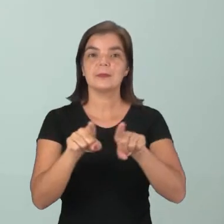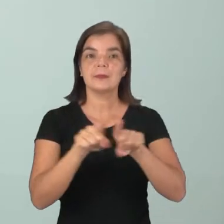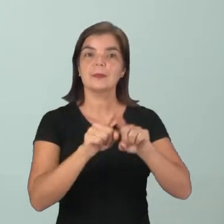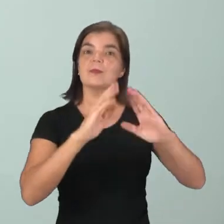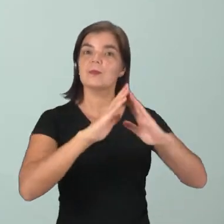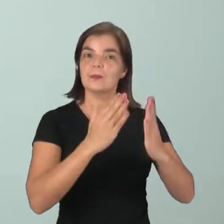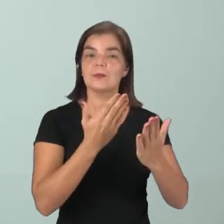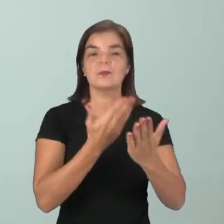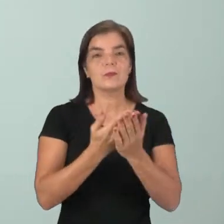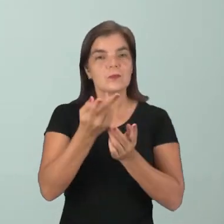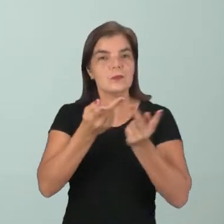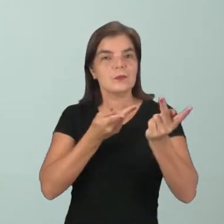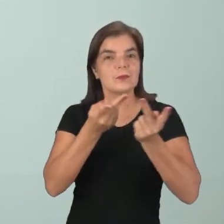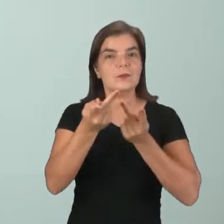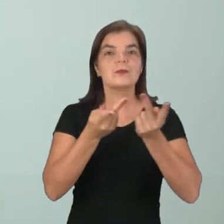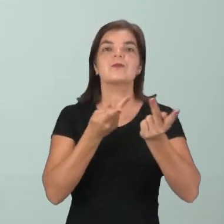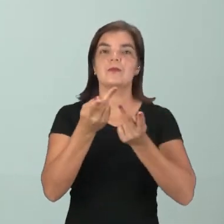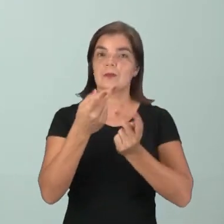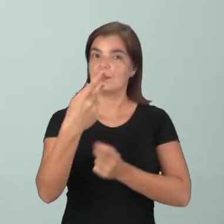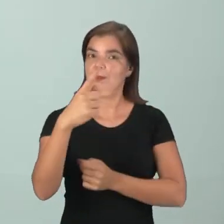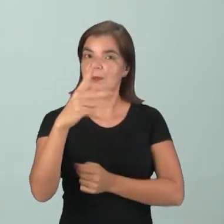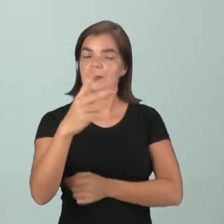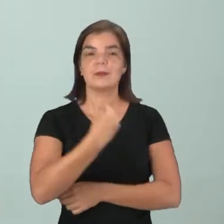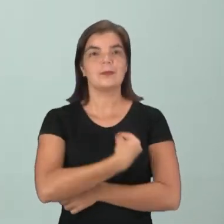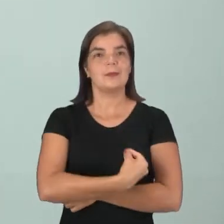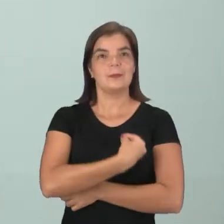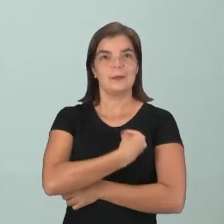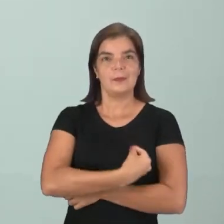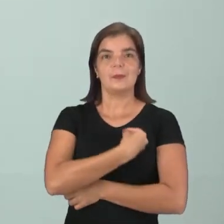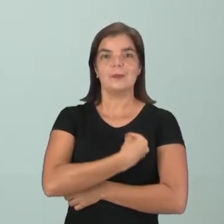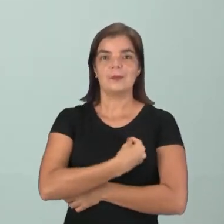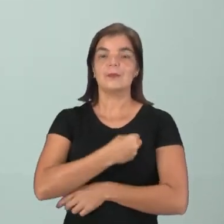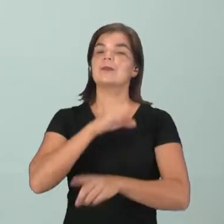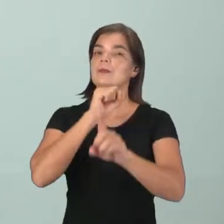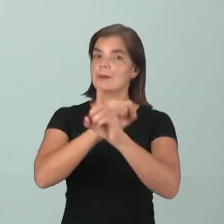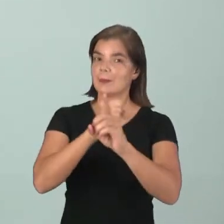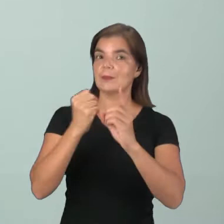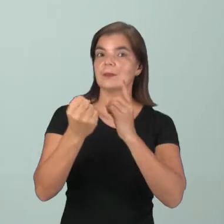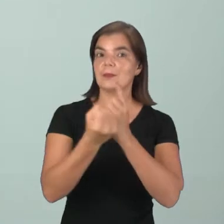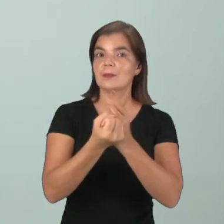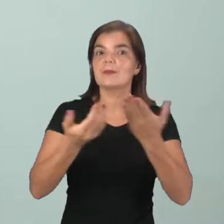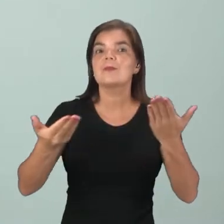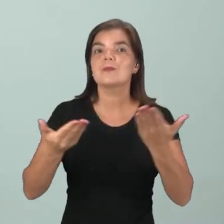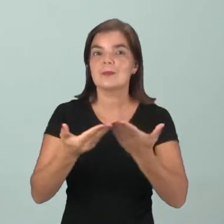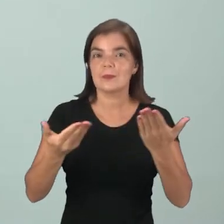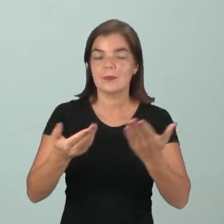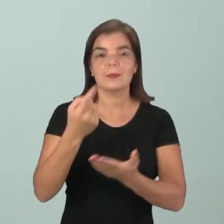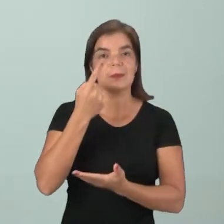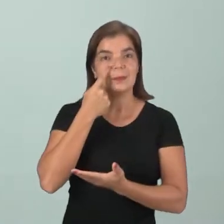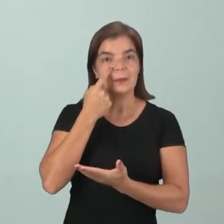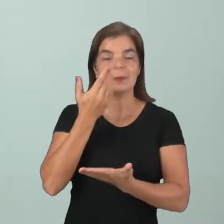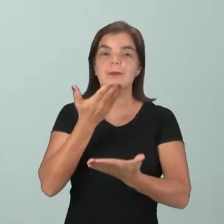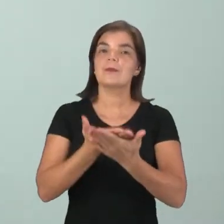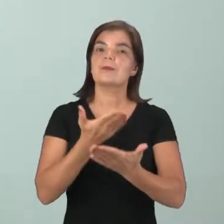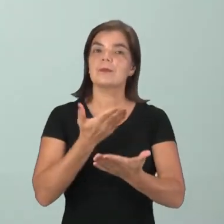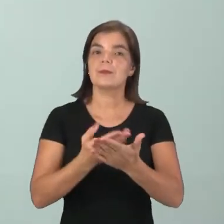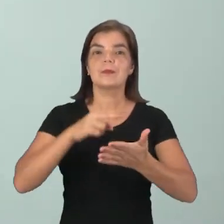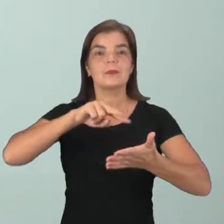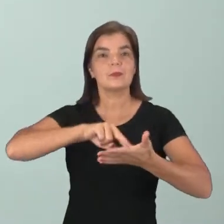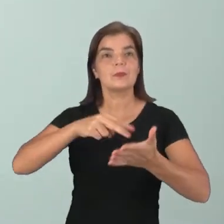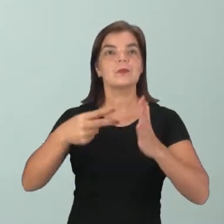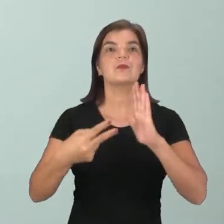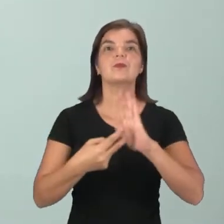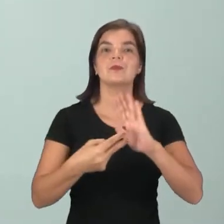e como a escola projeta o relacionamento teu para a vida na sociedade. Pois agora a gente vai ver